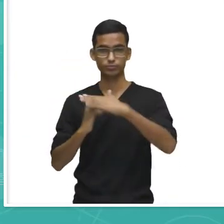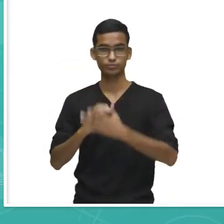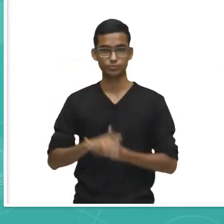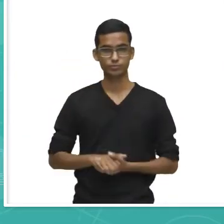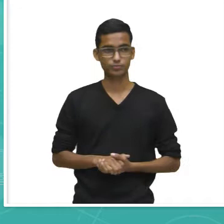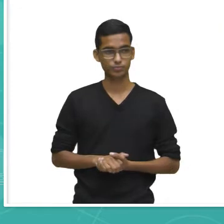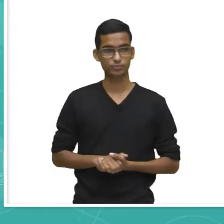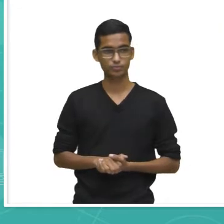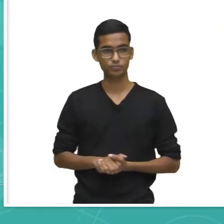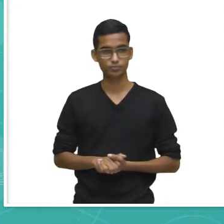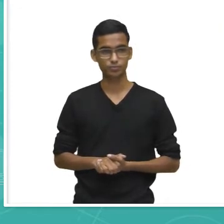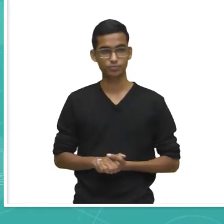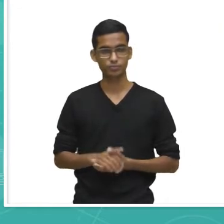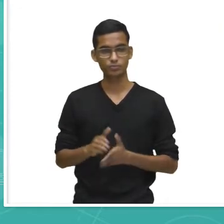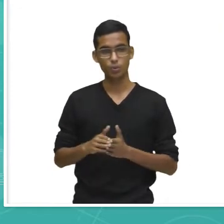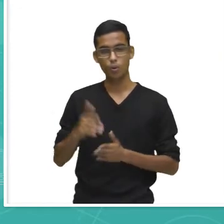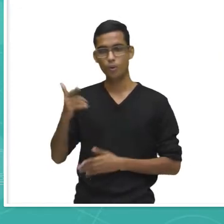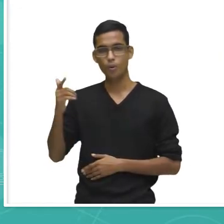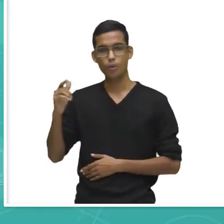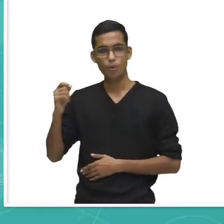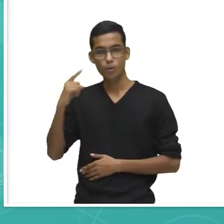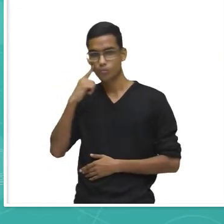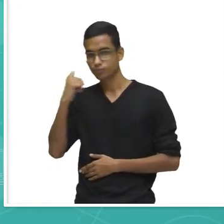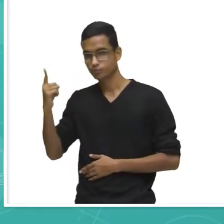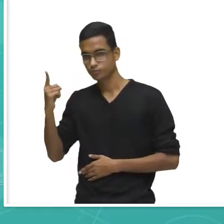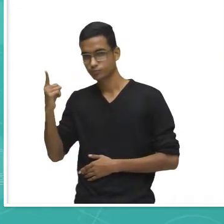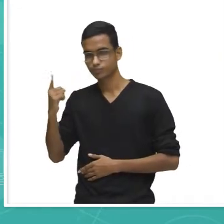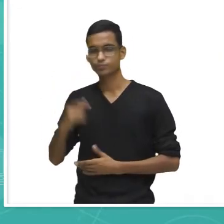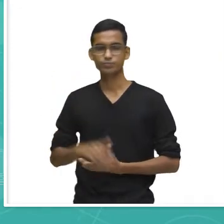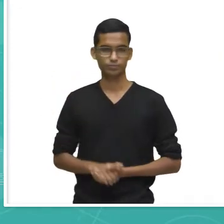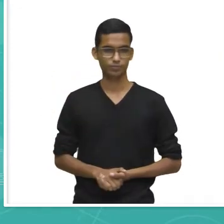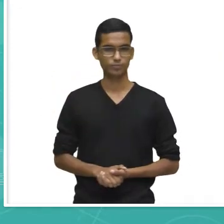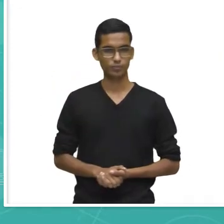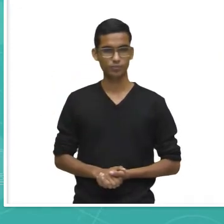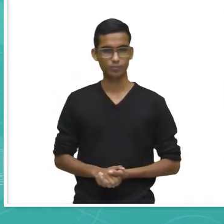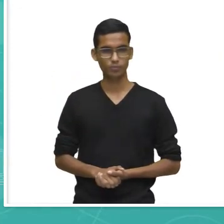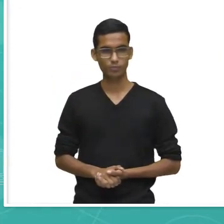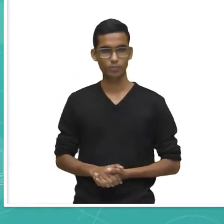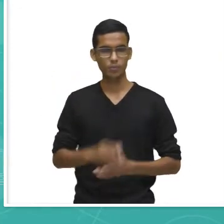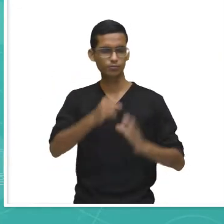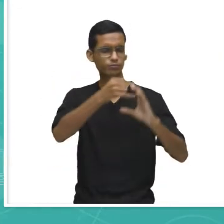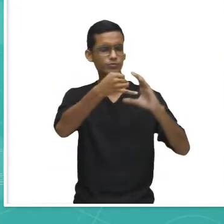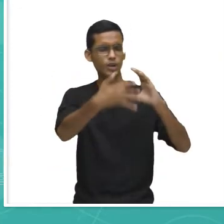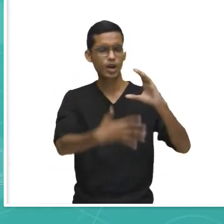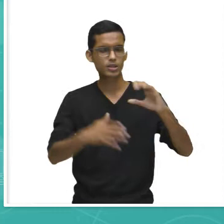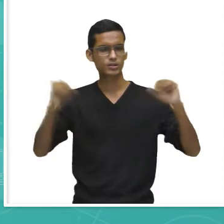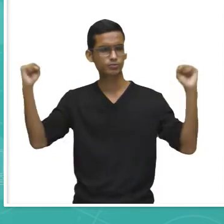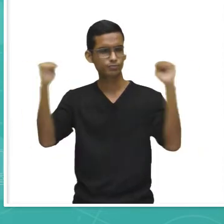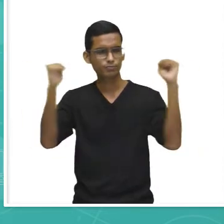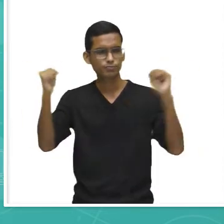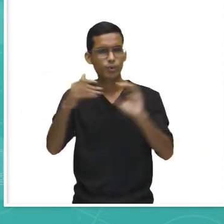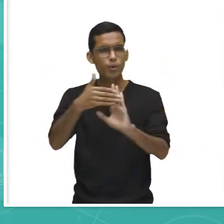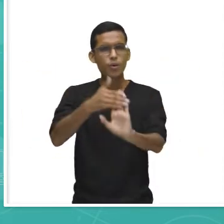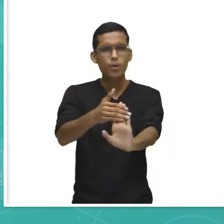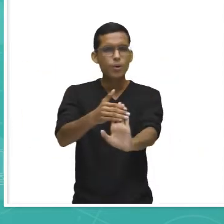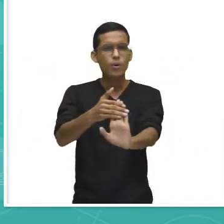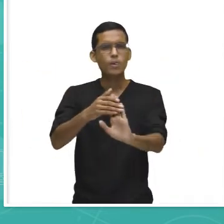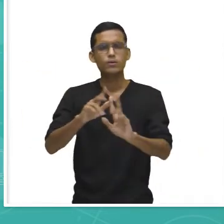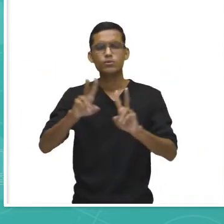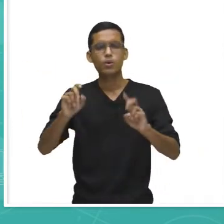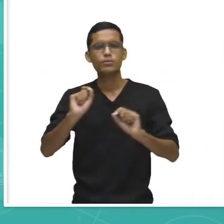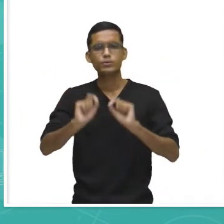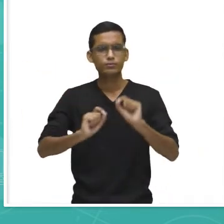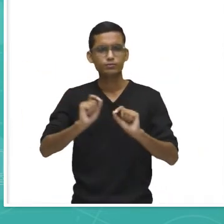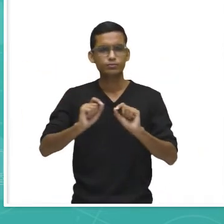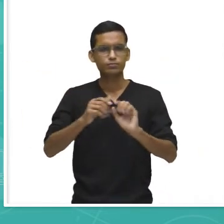algumas características da ginástica laboral. Então, primeiro, ela é uma atividade que vai consistir em alongamentos de